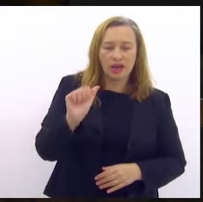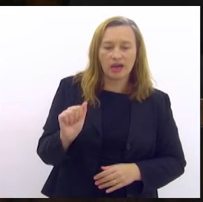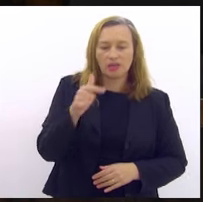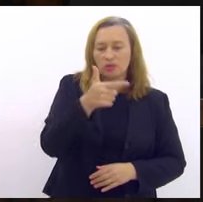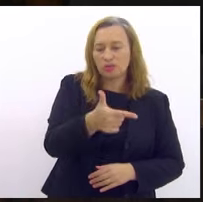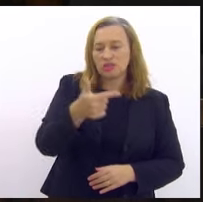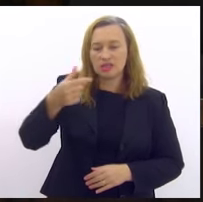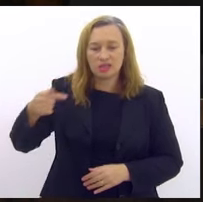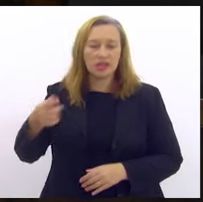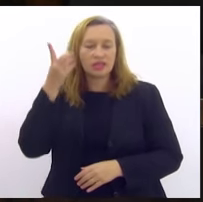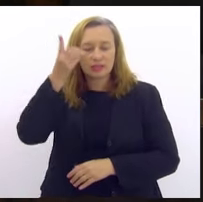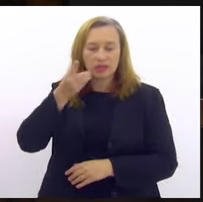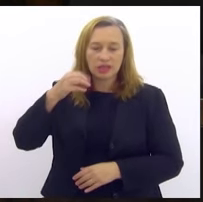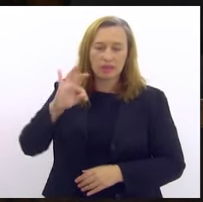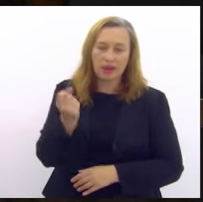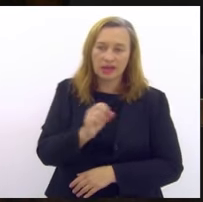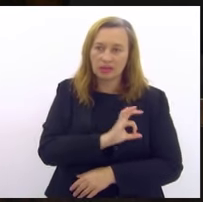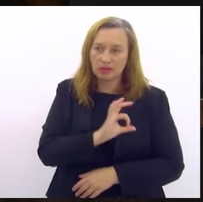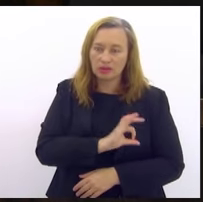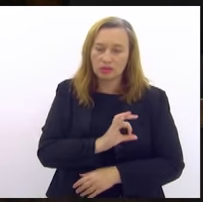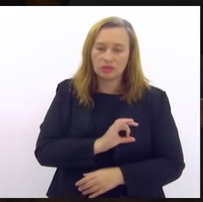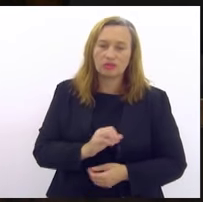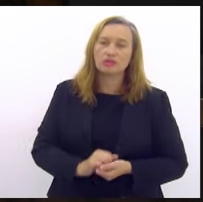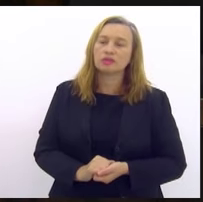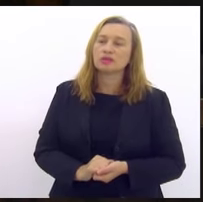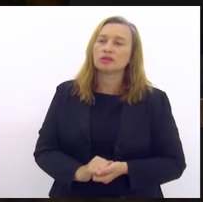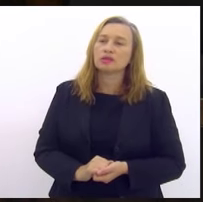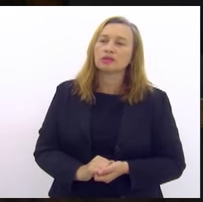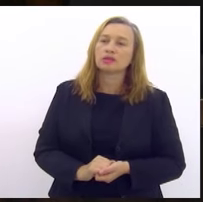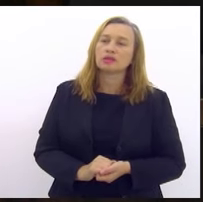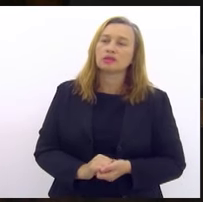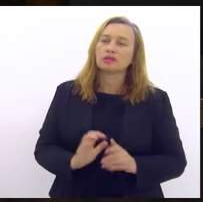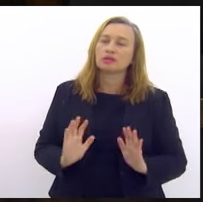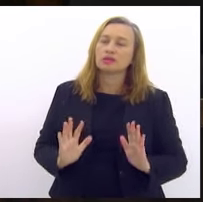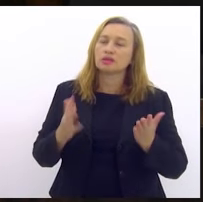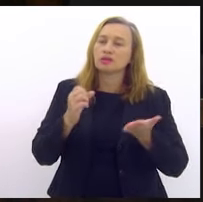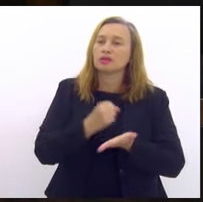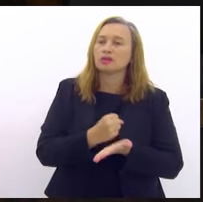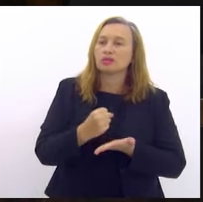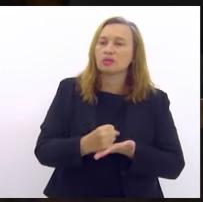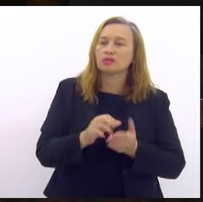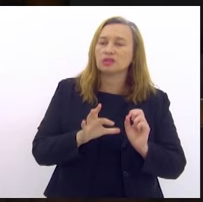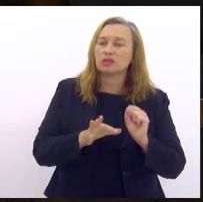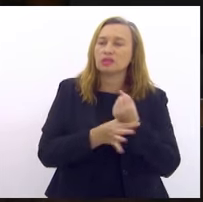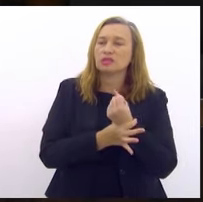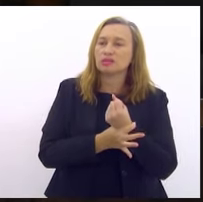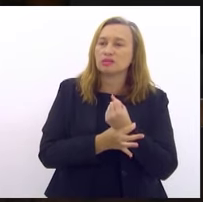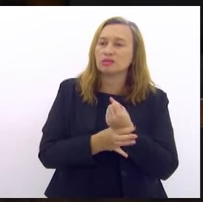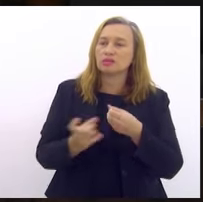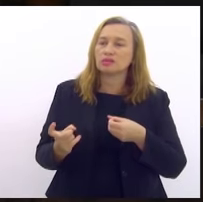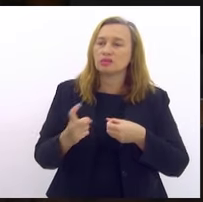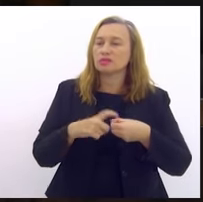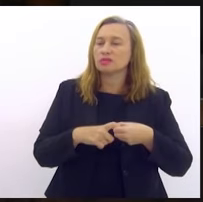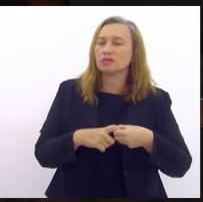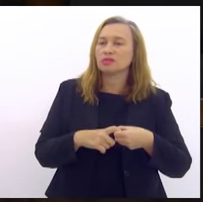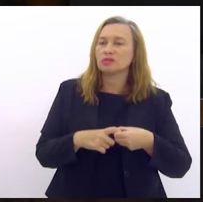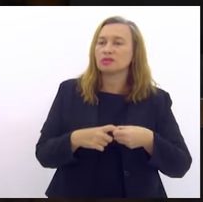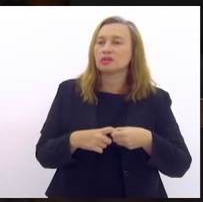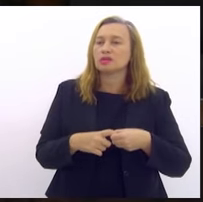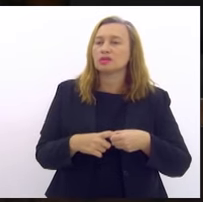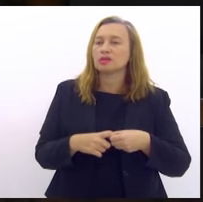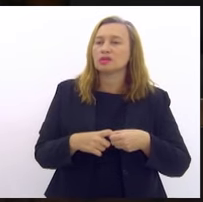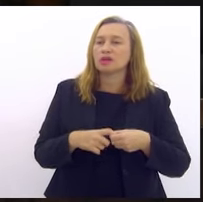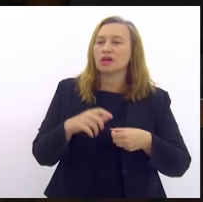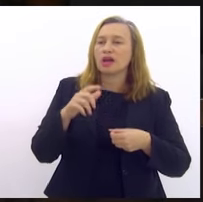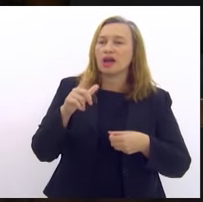deputada Marta Rocha, que veda o condicionamento da celebração do contrato de seguro veicular à instalação de